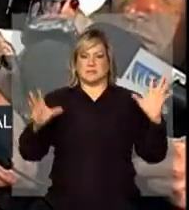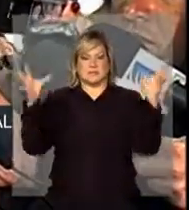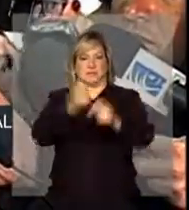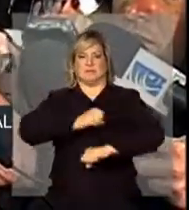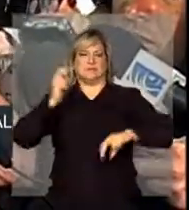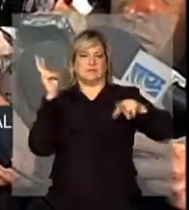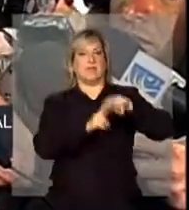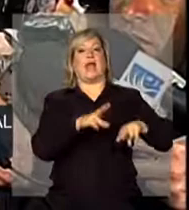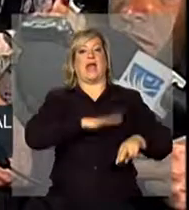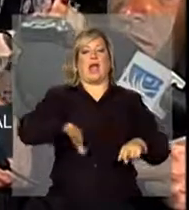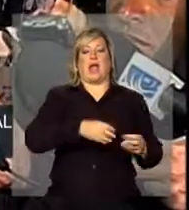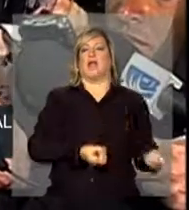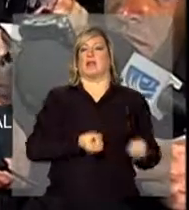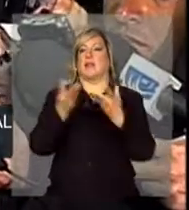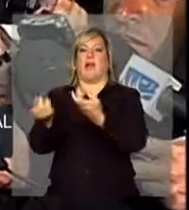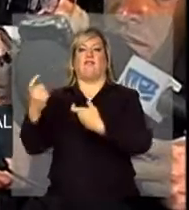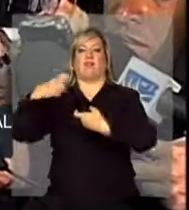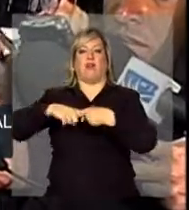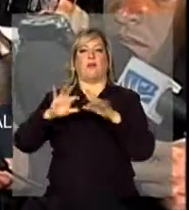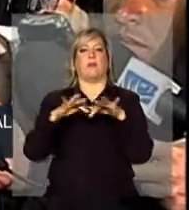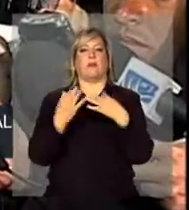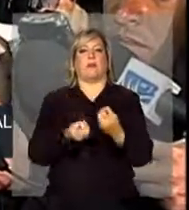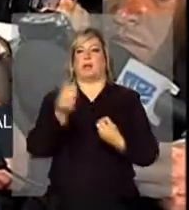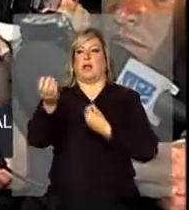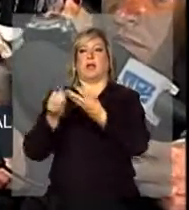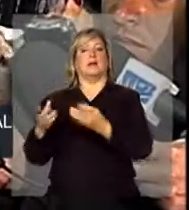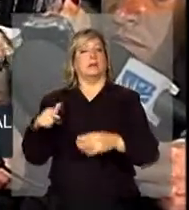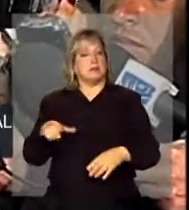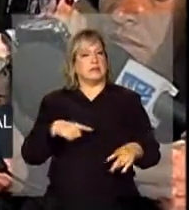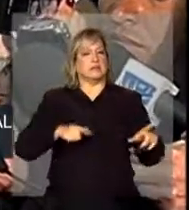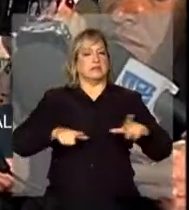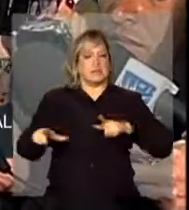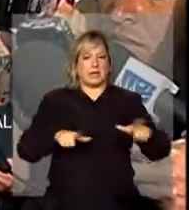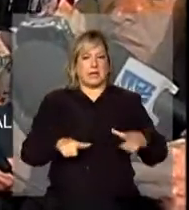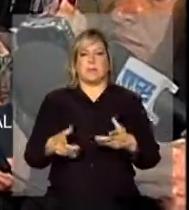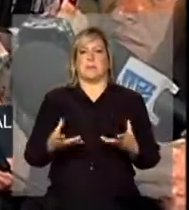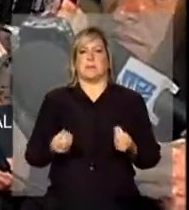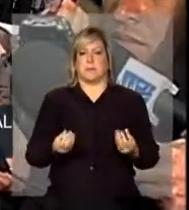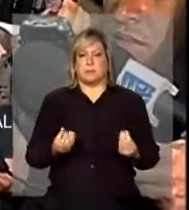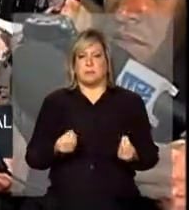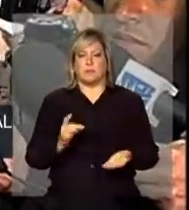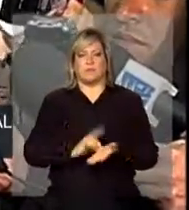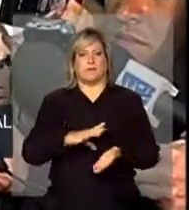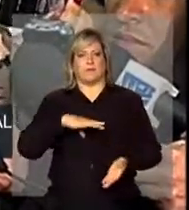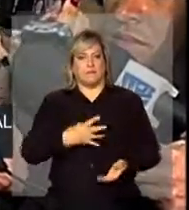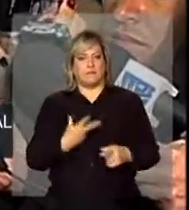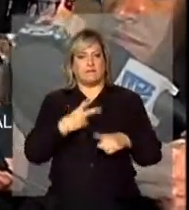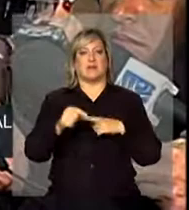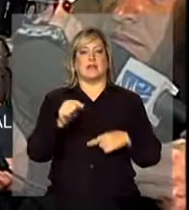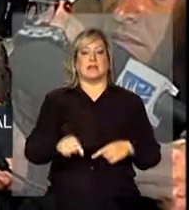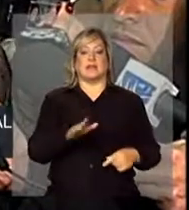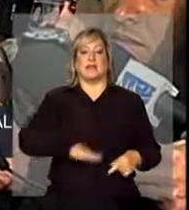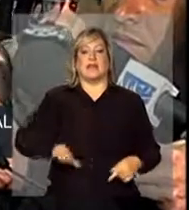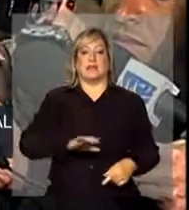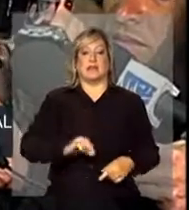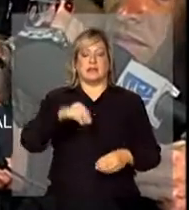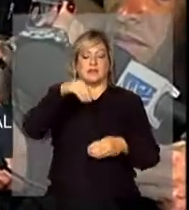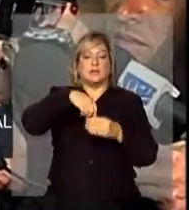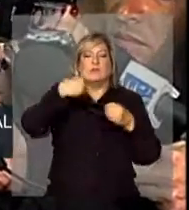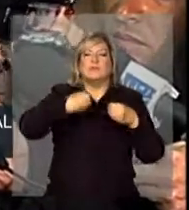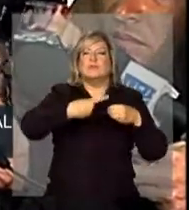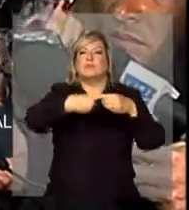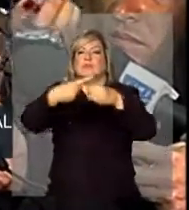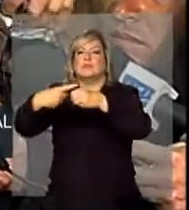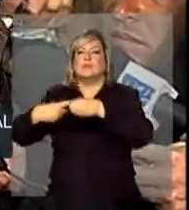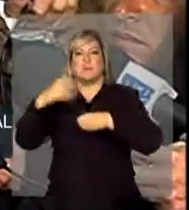crianças devolvidas para sua família. Então, nós estamos trabalhando com situações muito concretas, né? É o enfrentamento do tráfico de crianças do interior do Brasil para